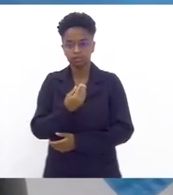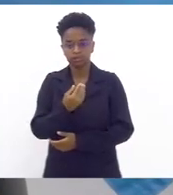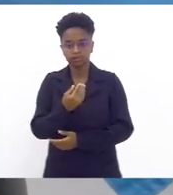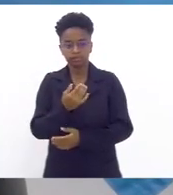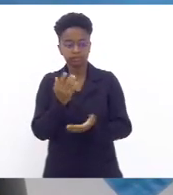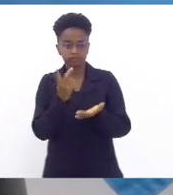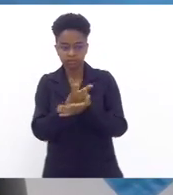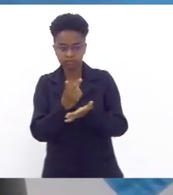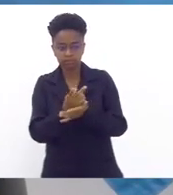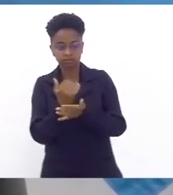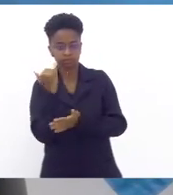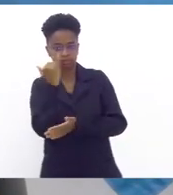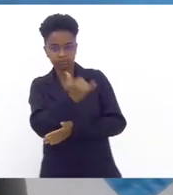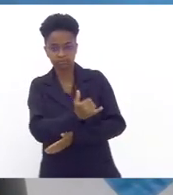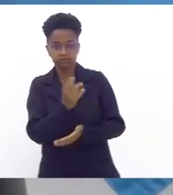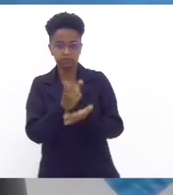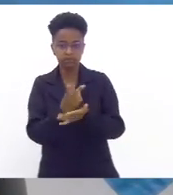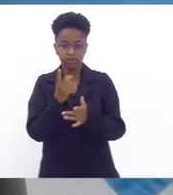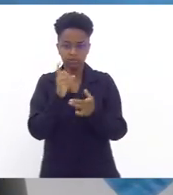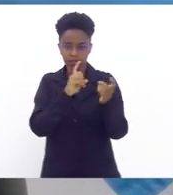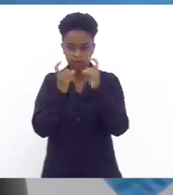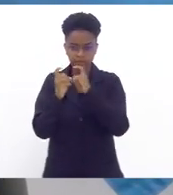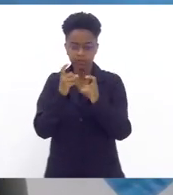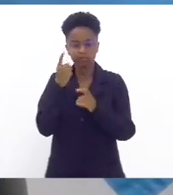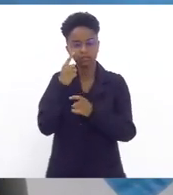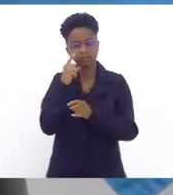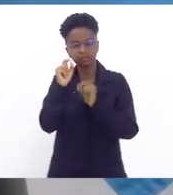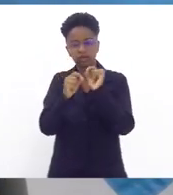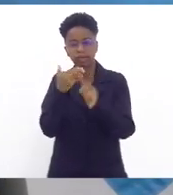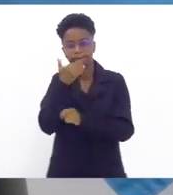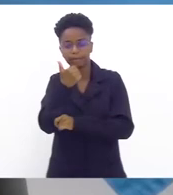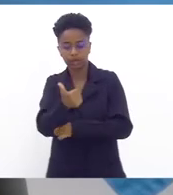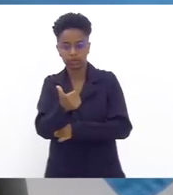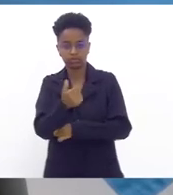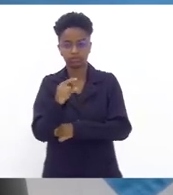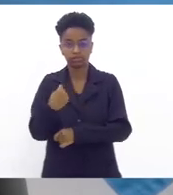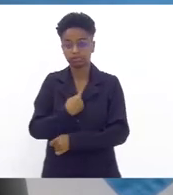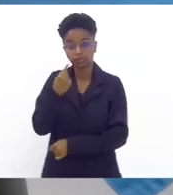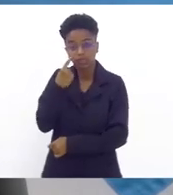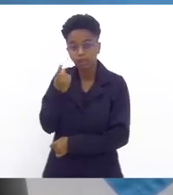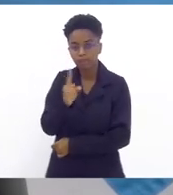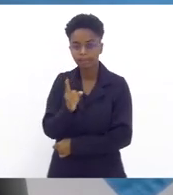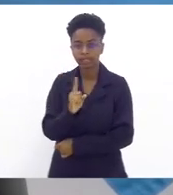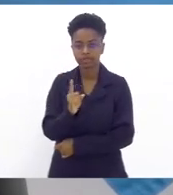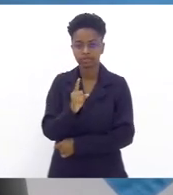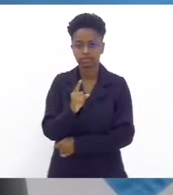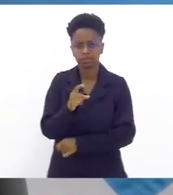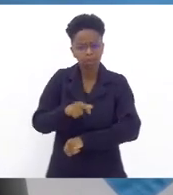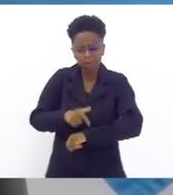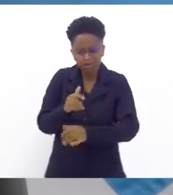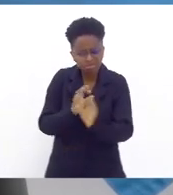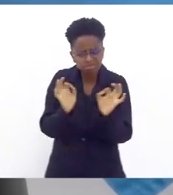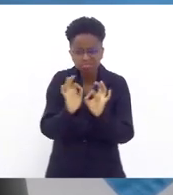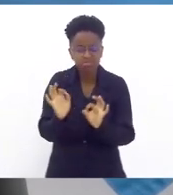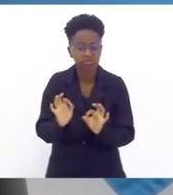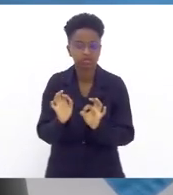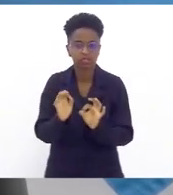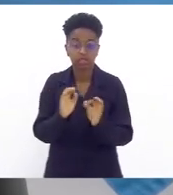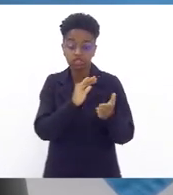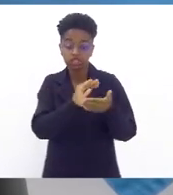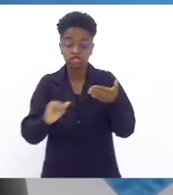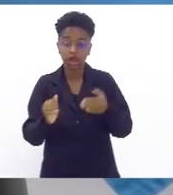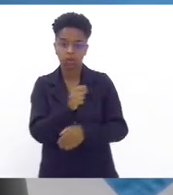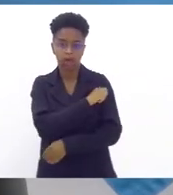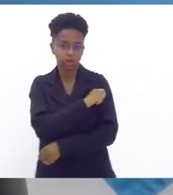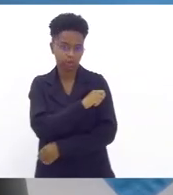sempre discutindo e vendo que era melhor para instituição a gente não pensa em momento algum tirar os